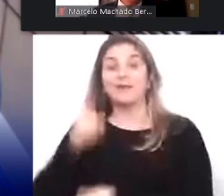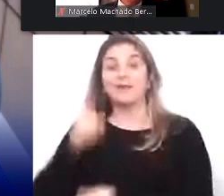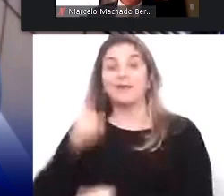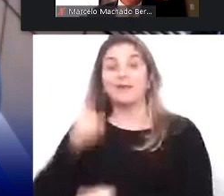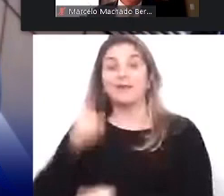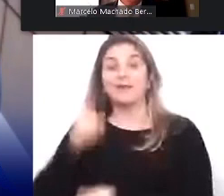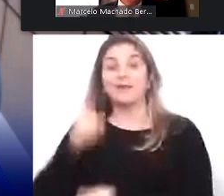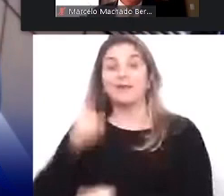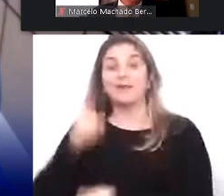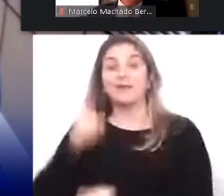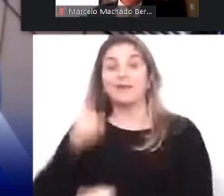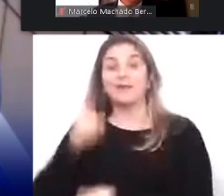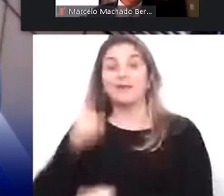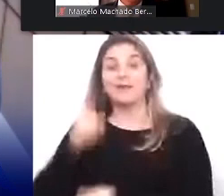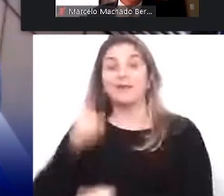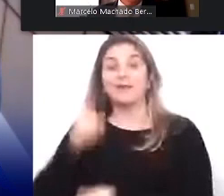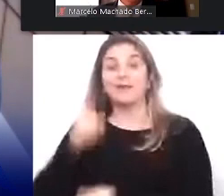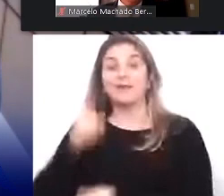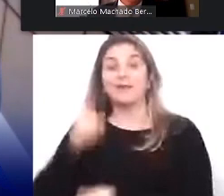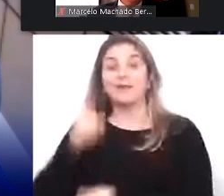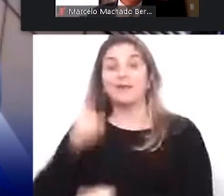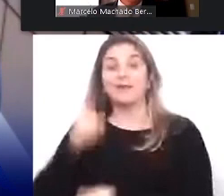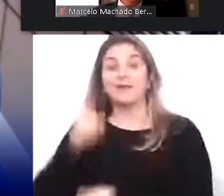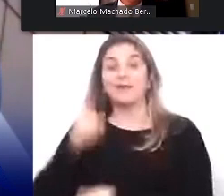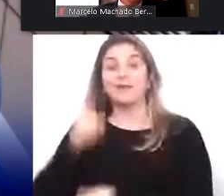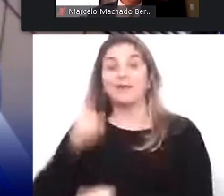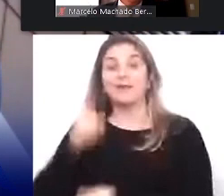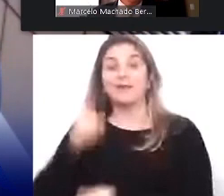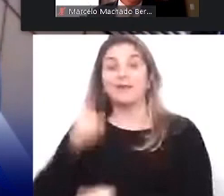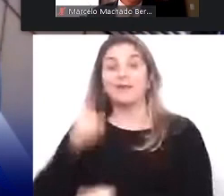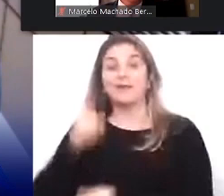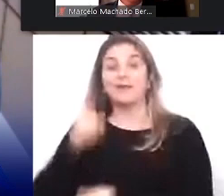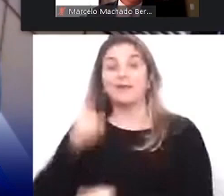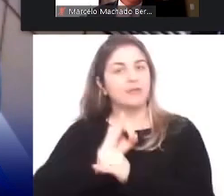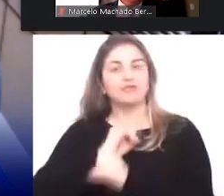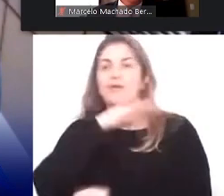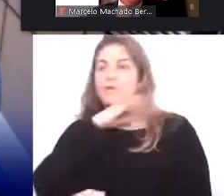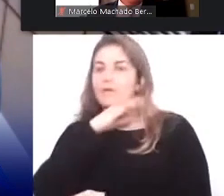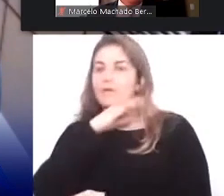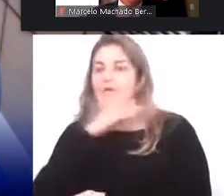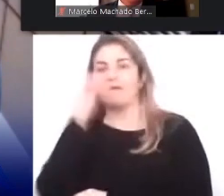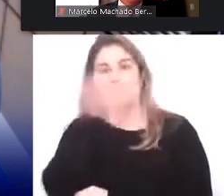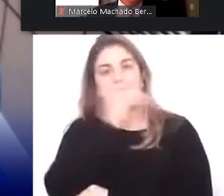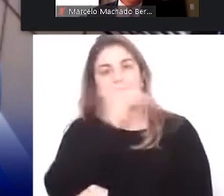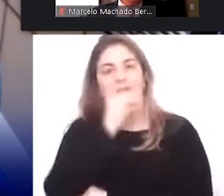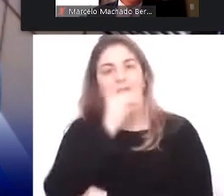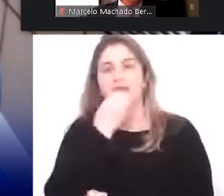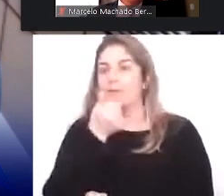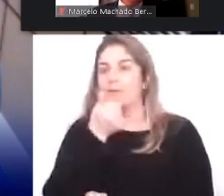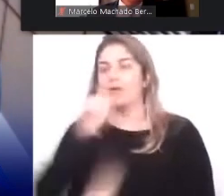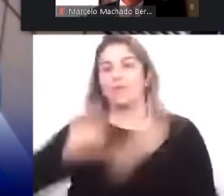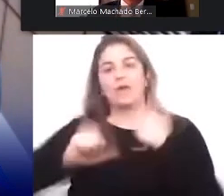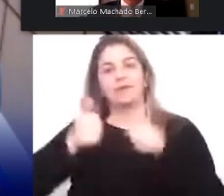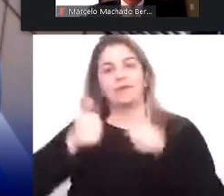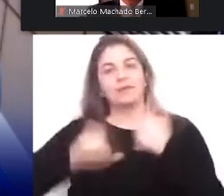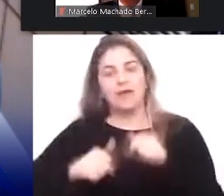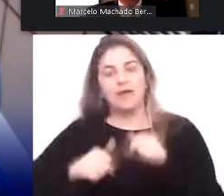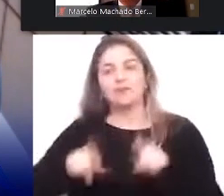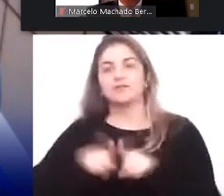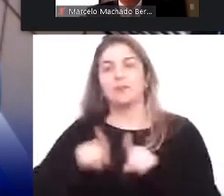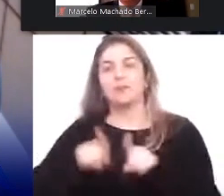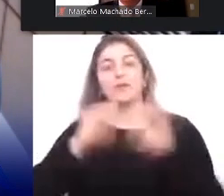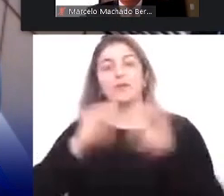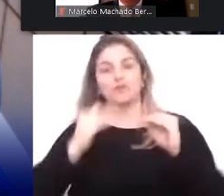você não se dá conta que a nossa internet é uma porcaria, o Supremo cansa de travar